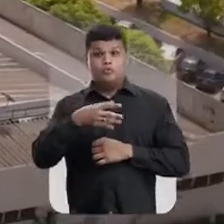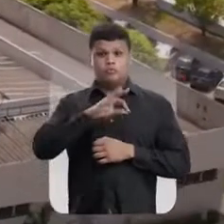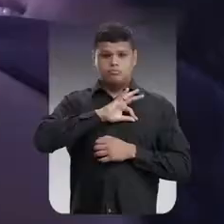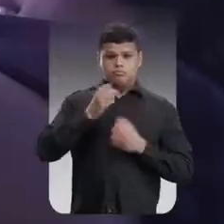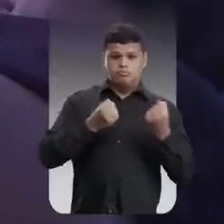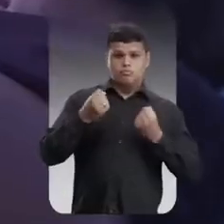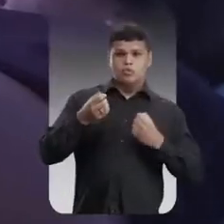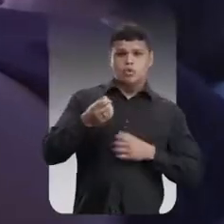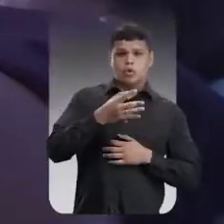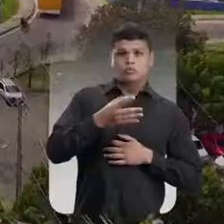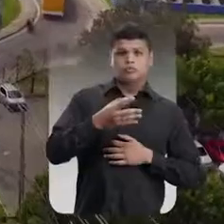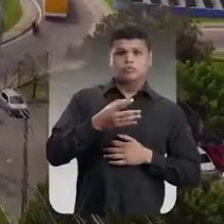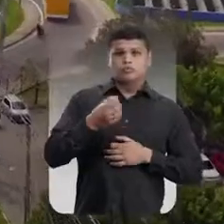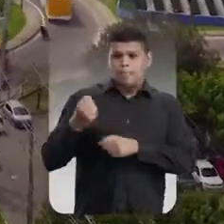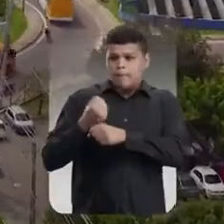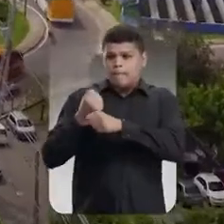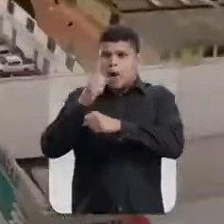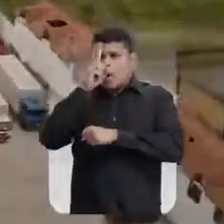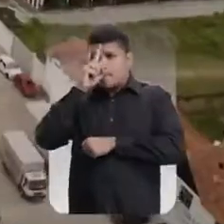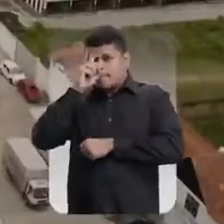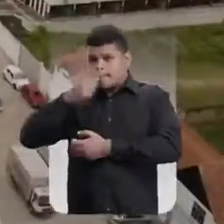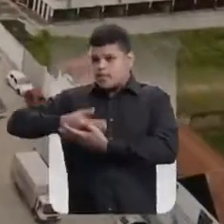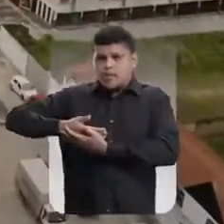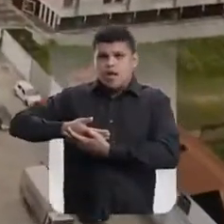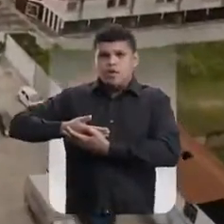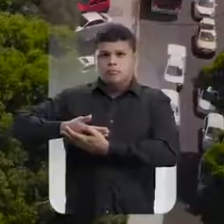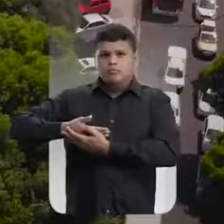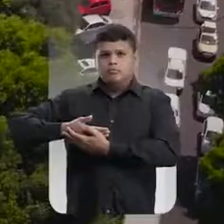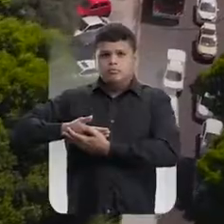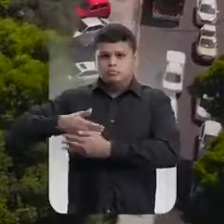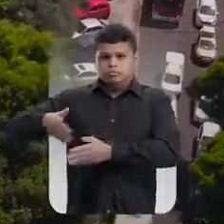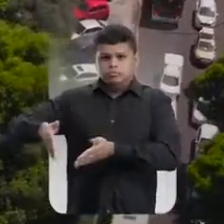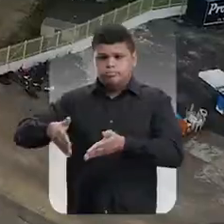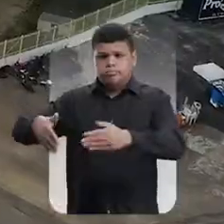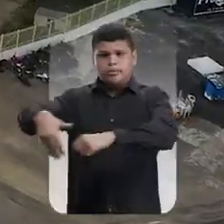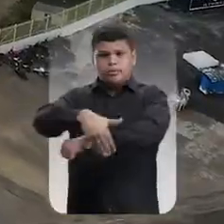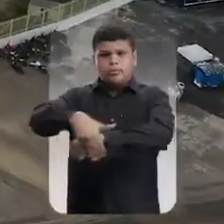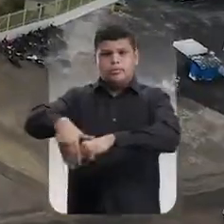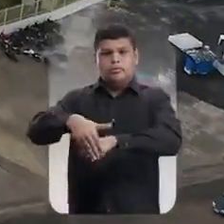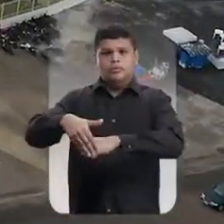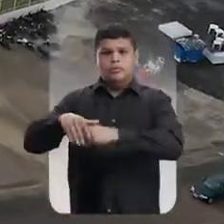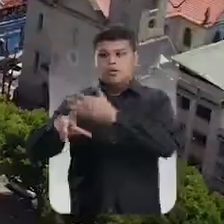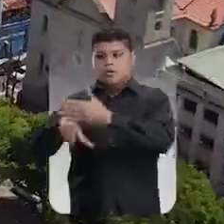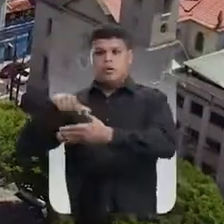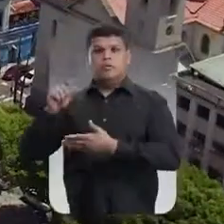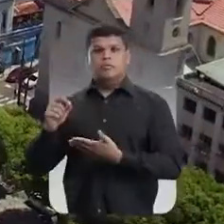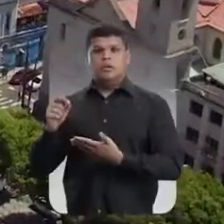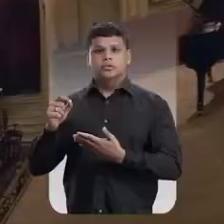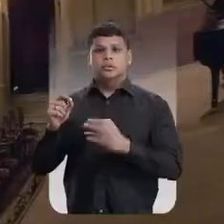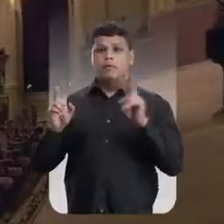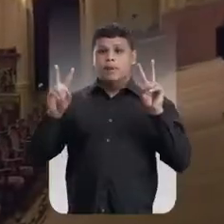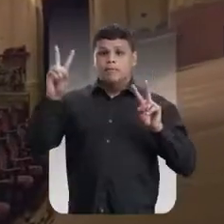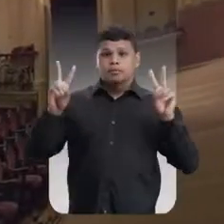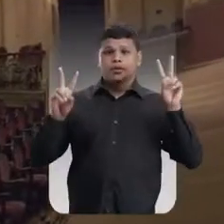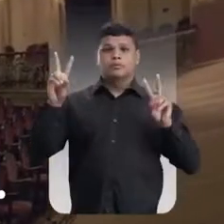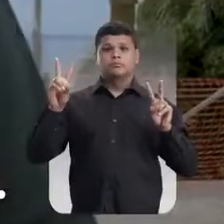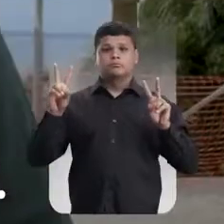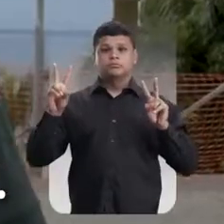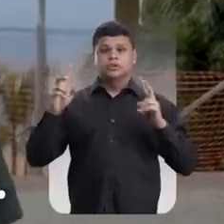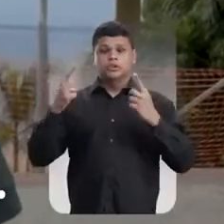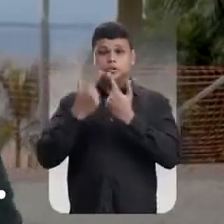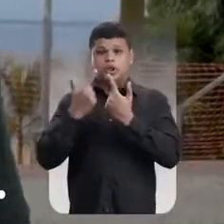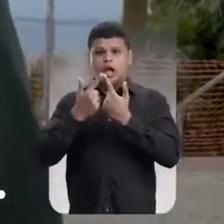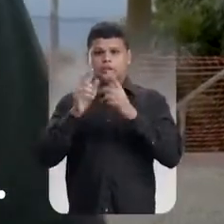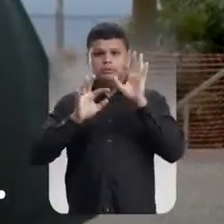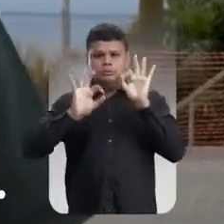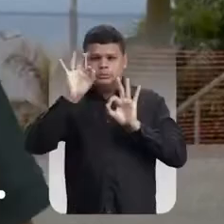hospitais, maternidades, viadutos e avenidas, universidade, bumbódromo e reforma do teatro,